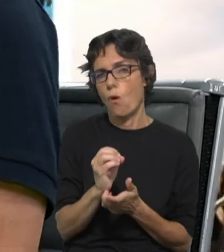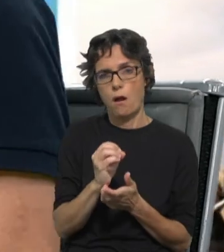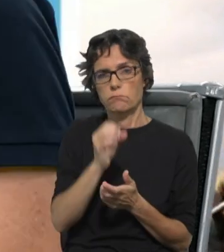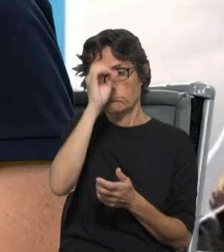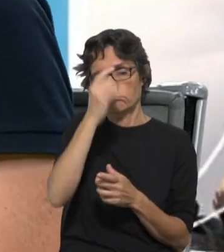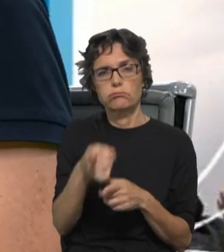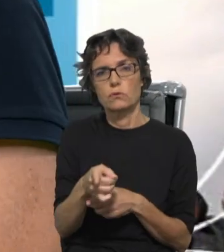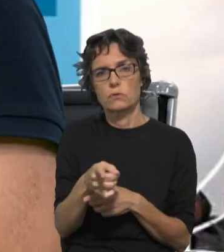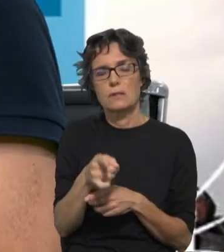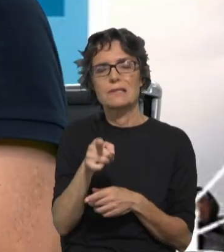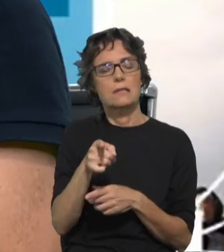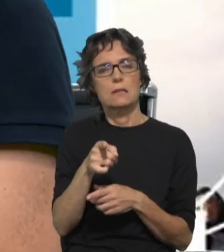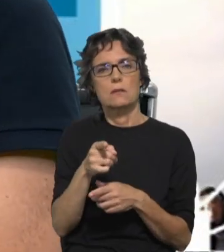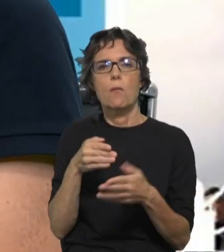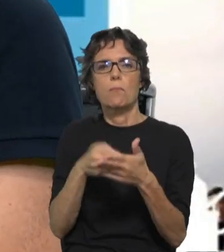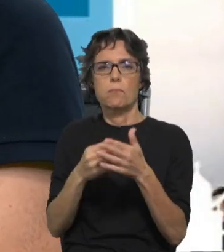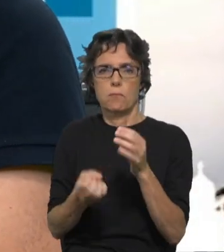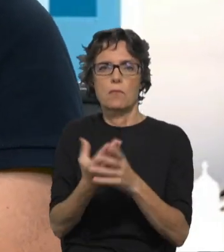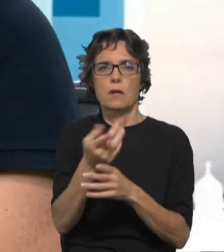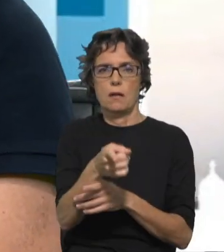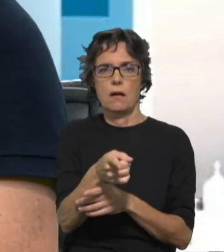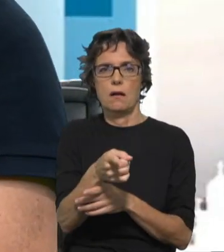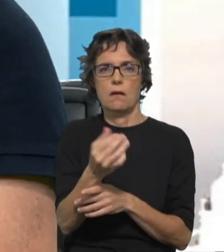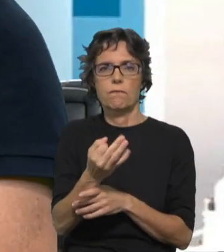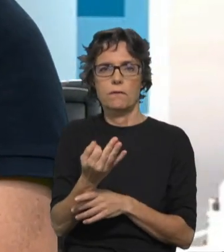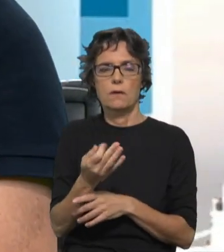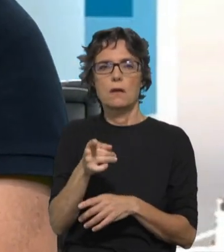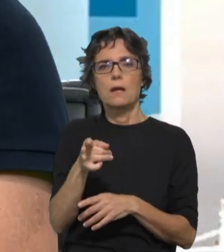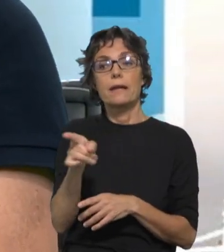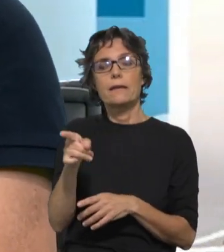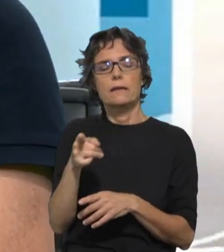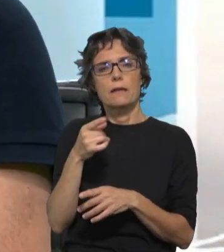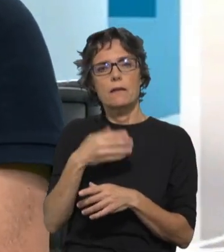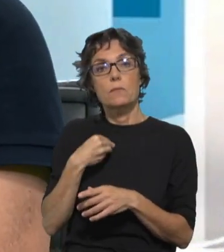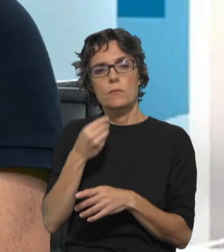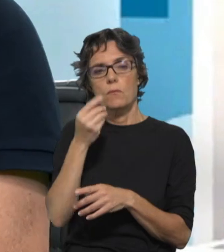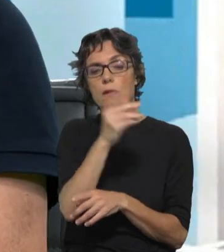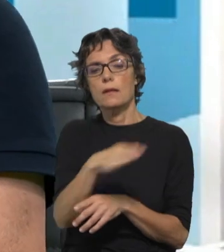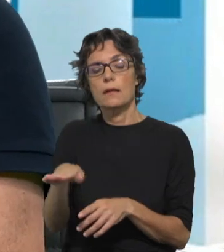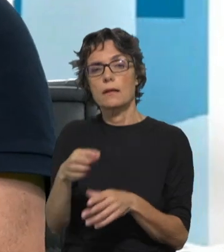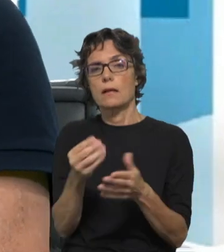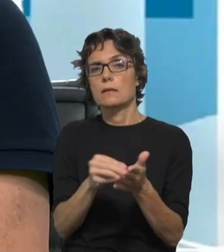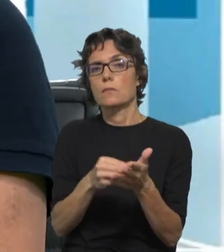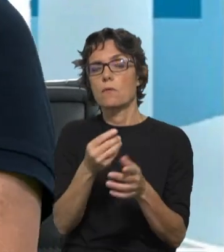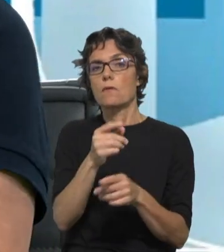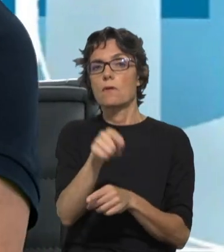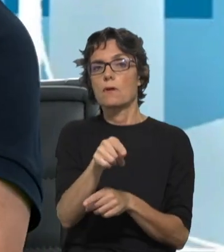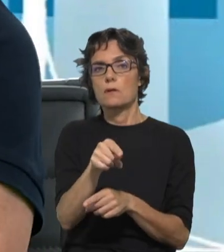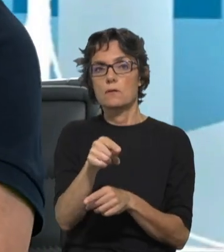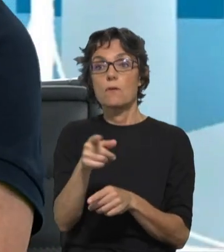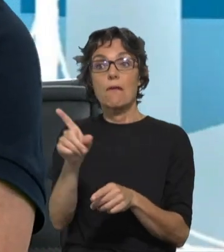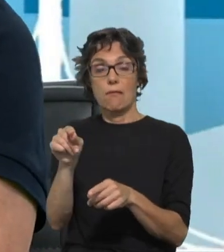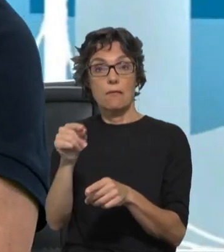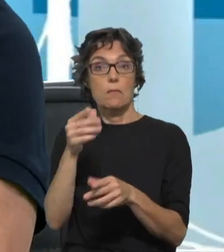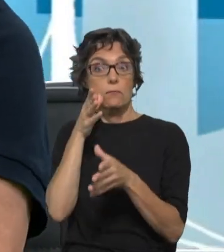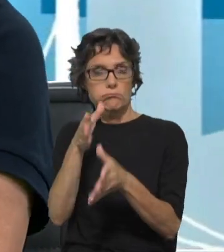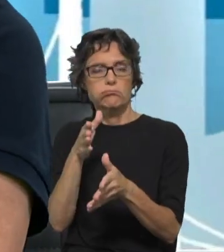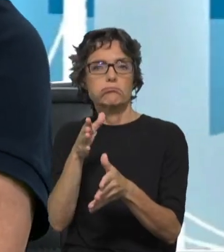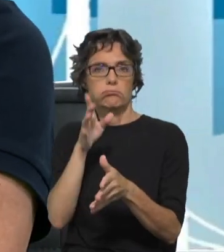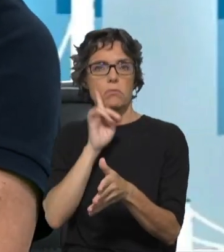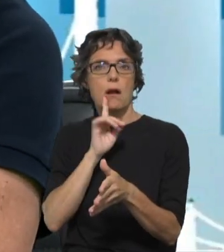Então, preocupou-se sobretudo com as crianças pobres. E via nas raparigas, porque as raparigas tinham aqui